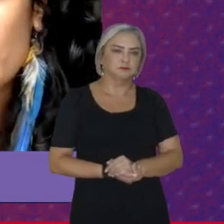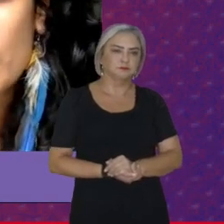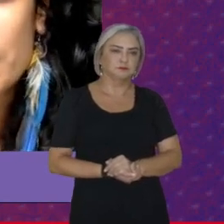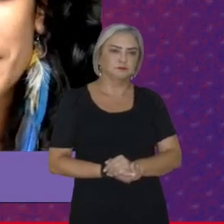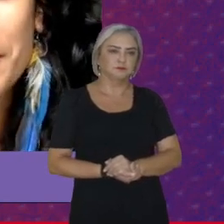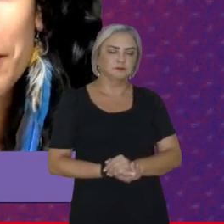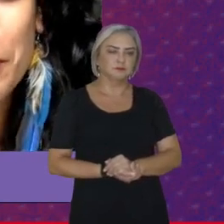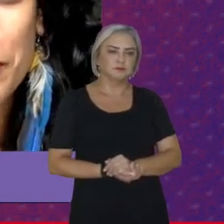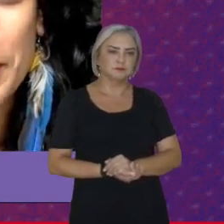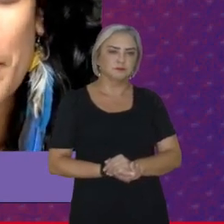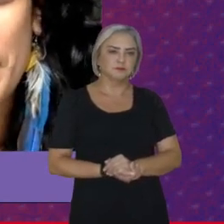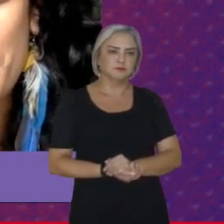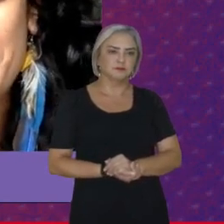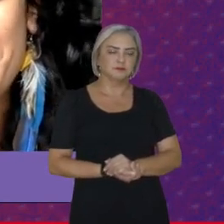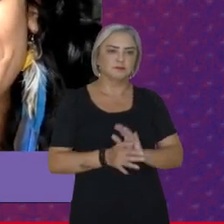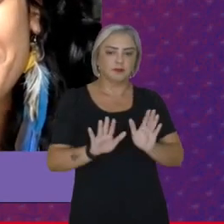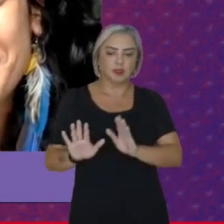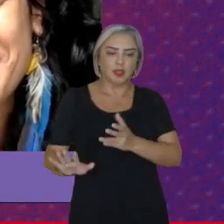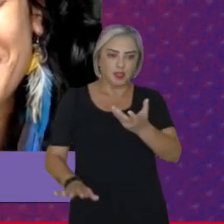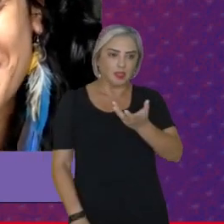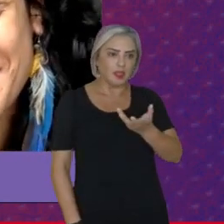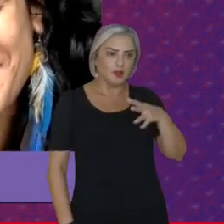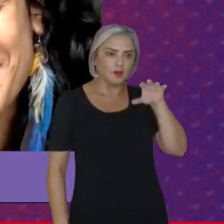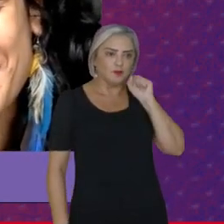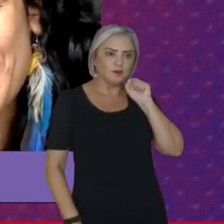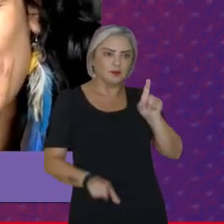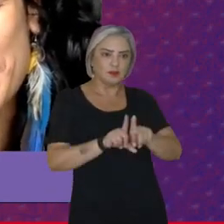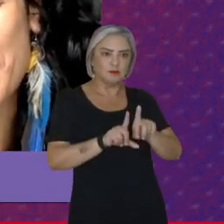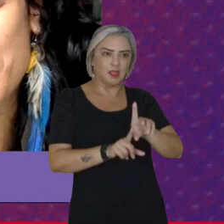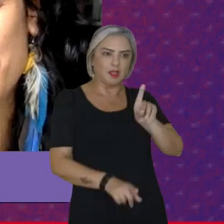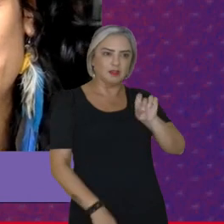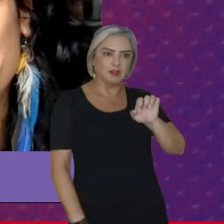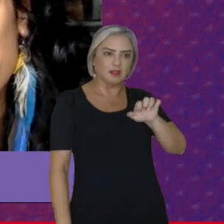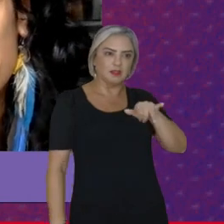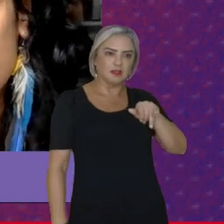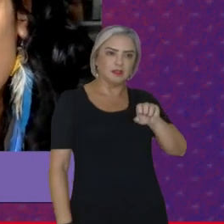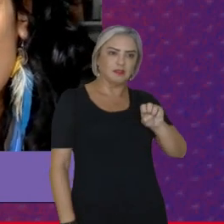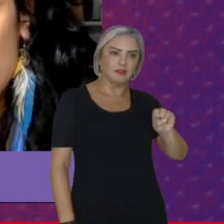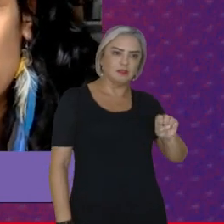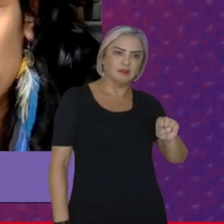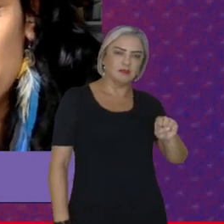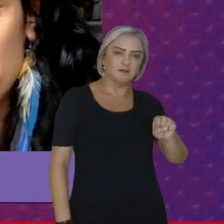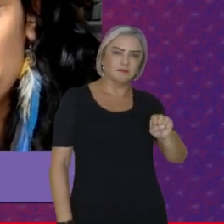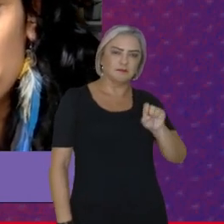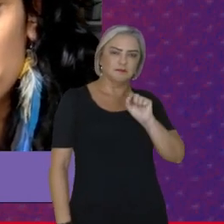Denise. Queria ouvir também a Beni sobre esse assunto.